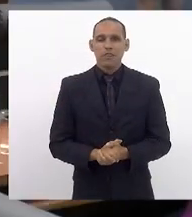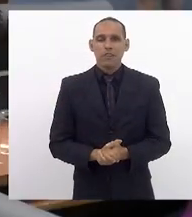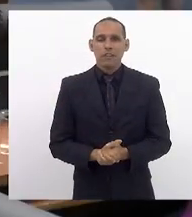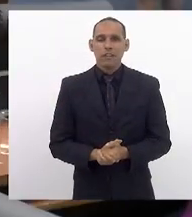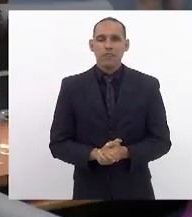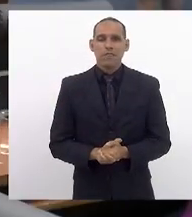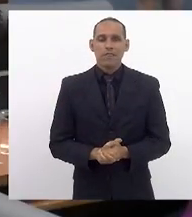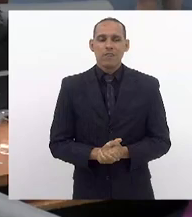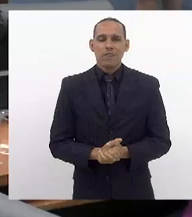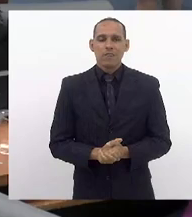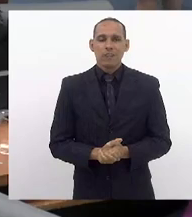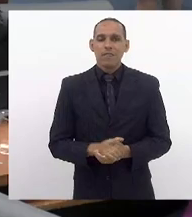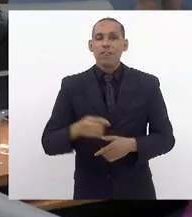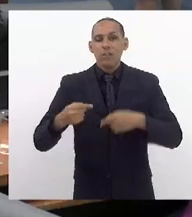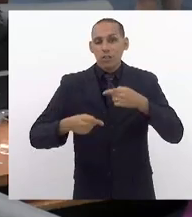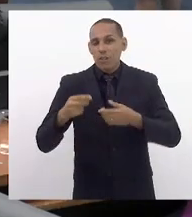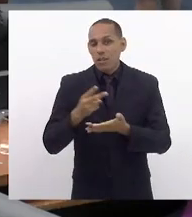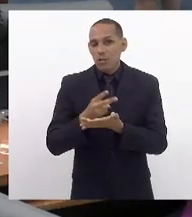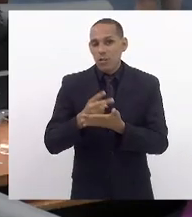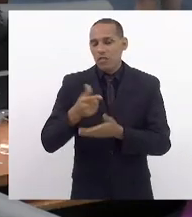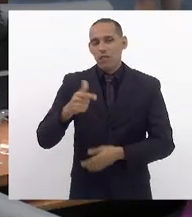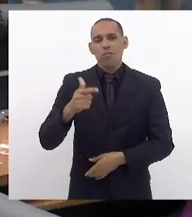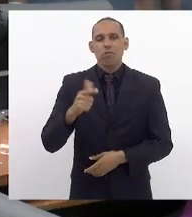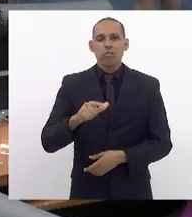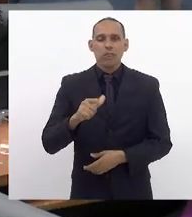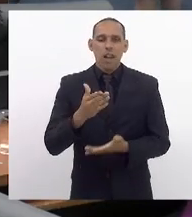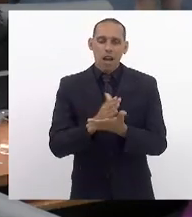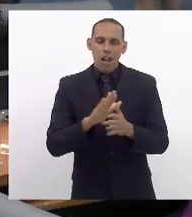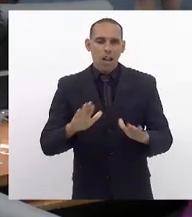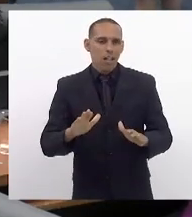Continue a discussão. Não havendo quem queira discutir, encerra a discussão.